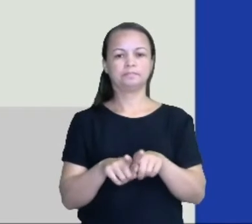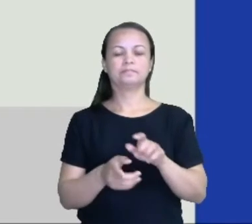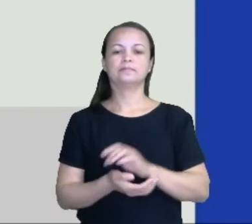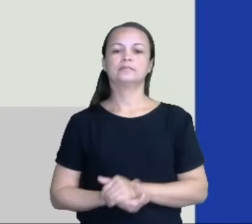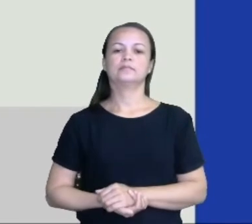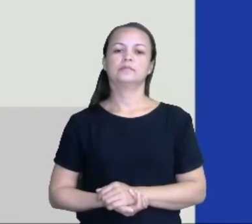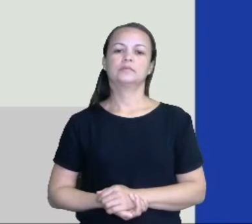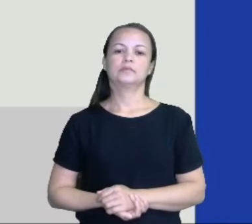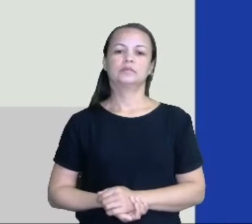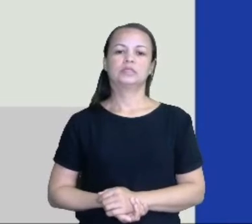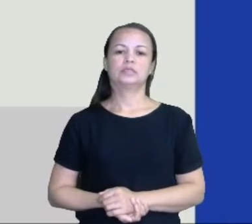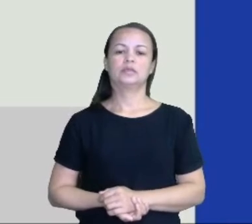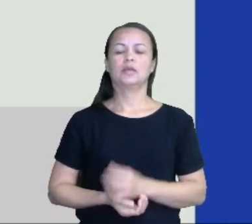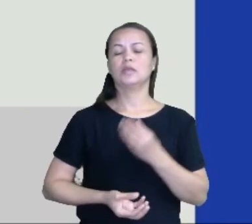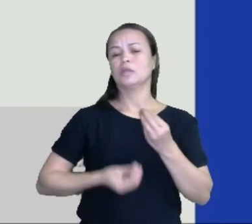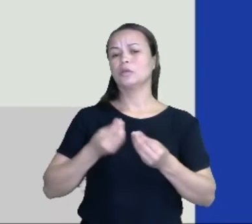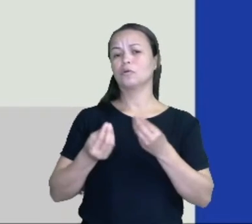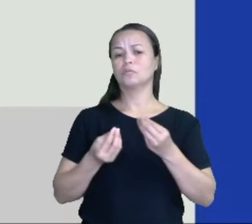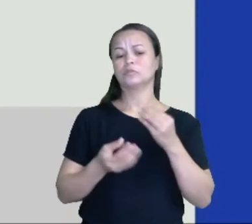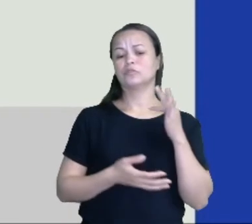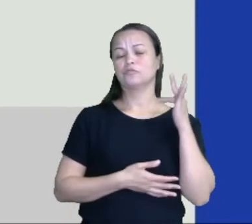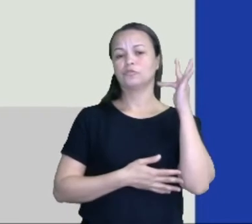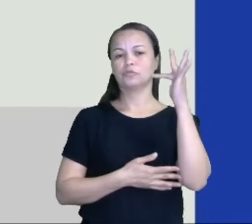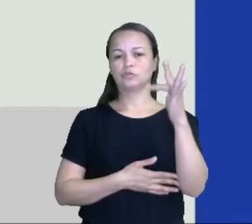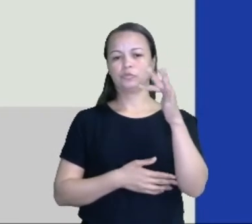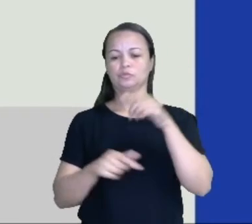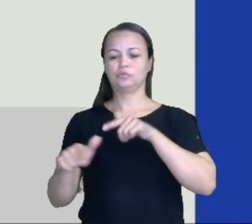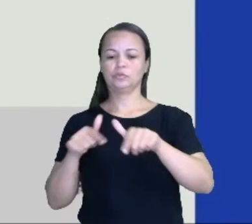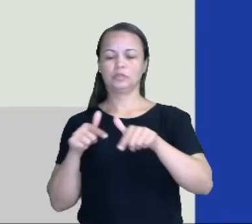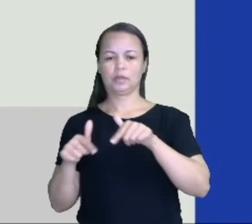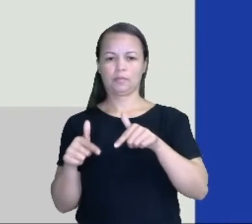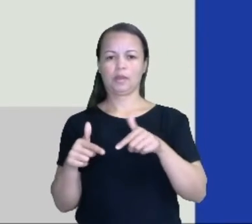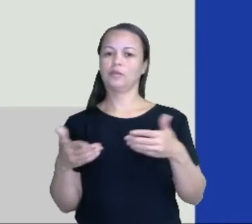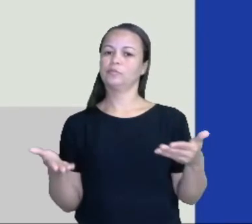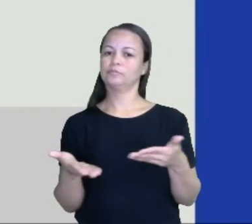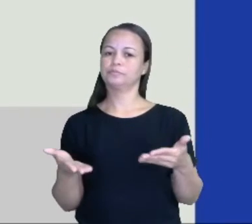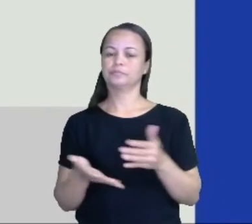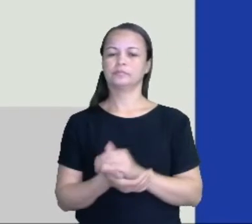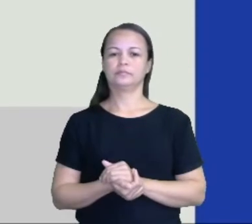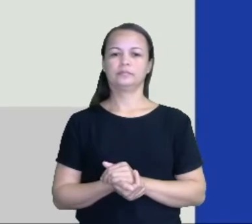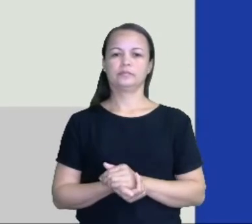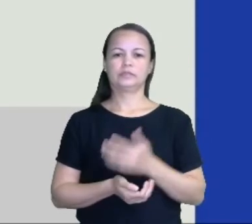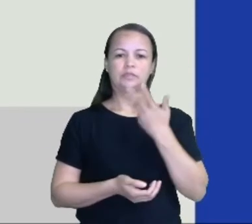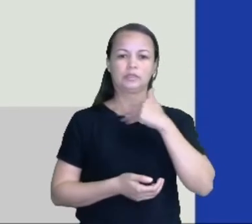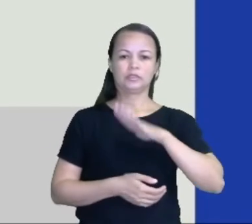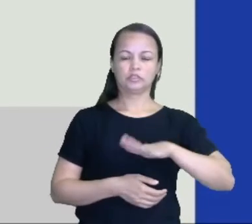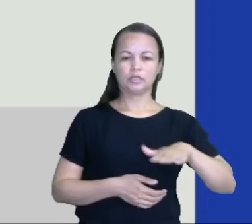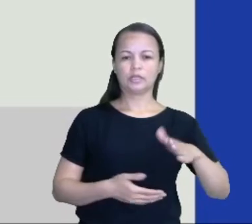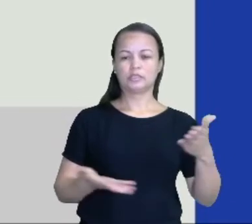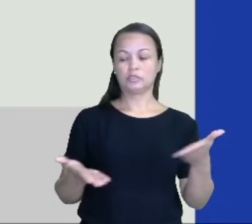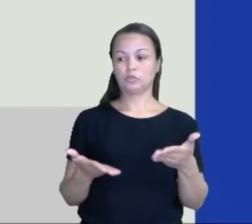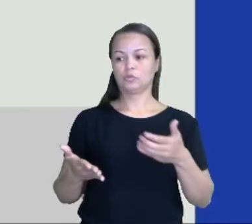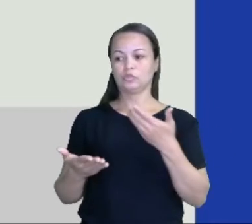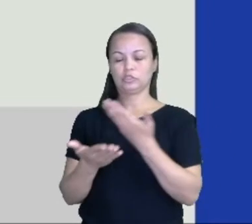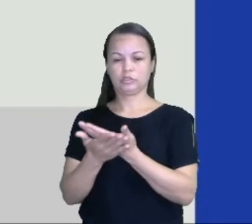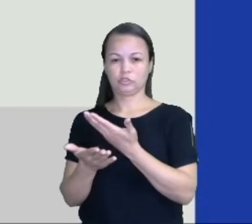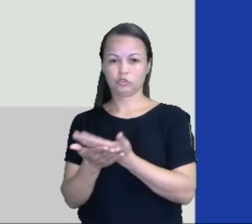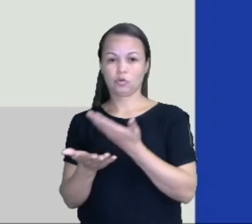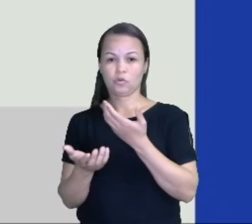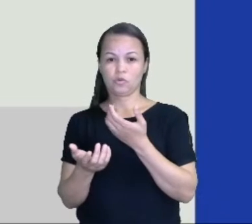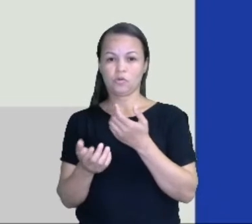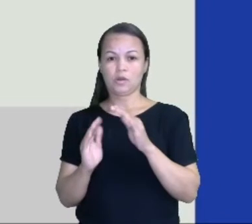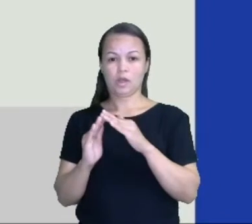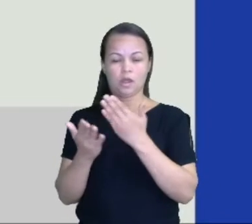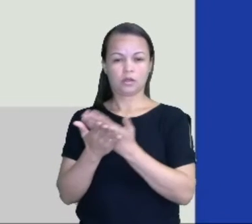E como seria o futuro nosso do emprego hoje em dia? Que as crianças que ingressam hoje nas escolas se defrontarão com novas